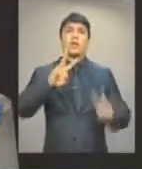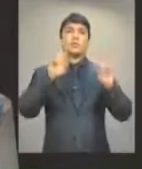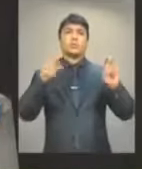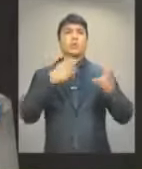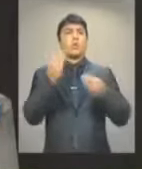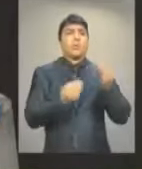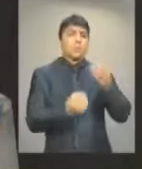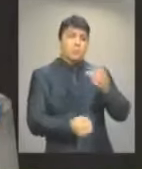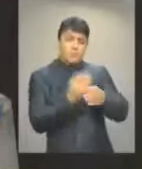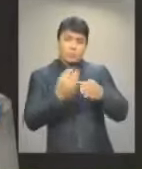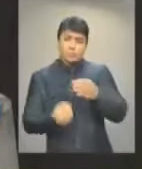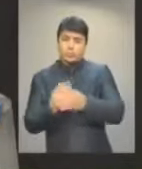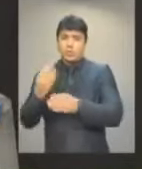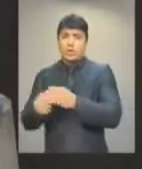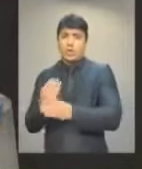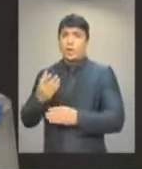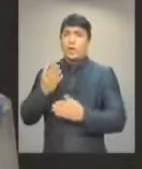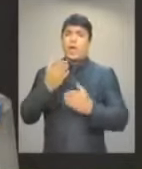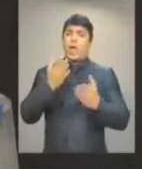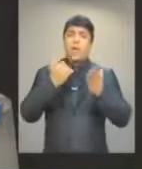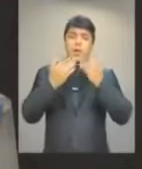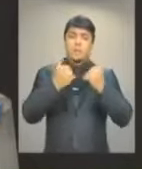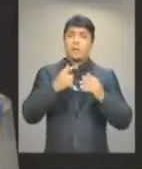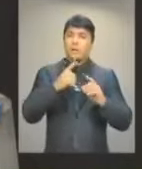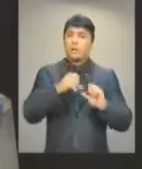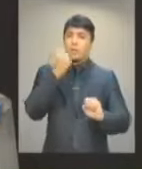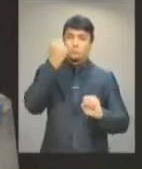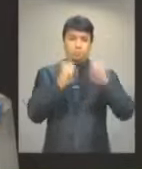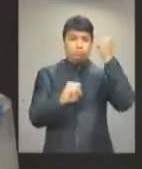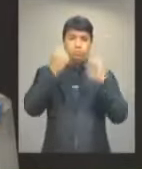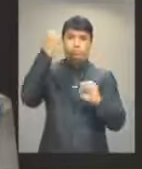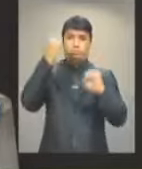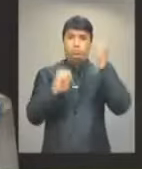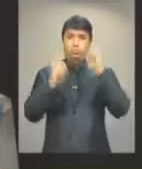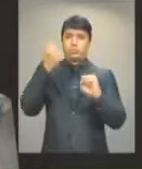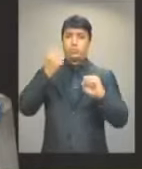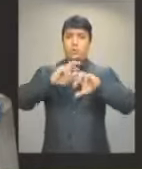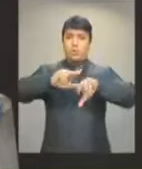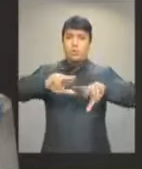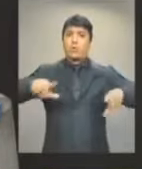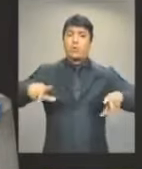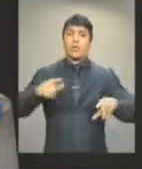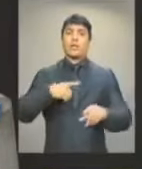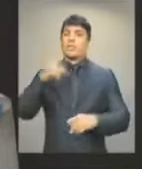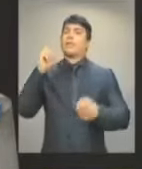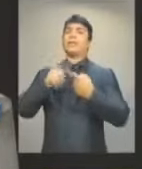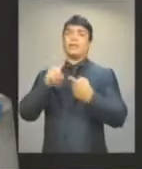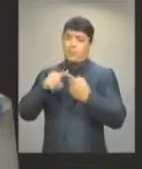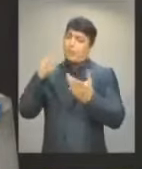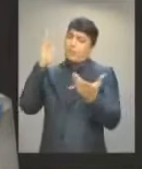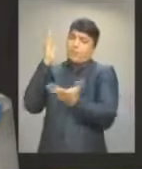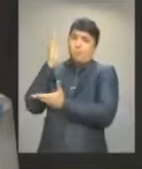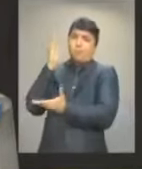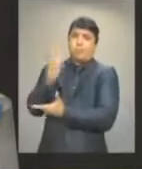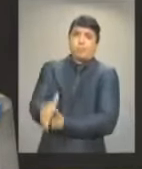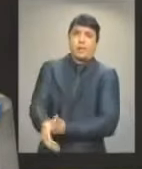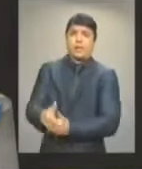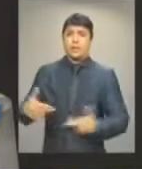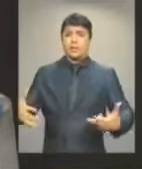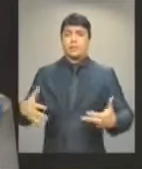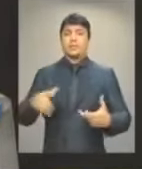de produção de alimentos em escala industrial, que o deflorestamento causavam